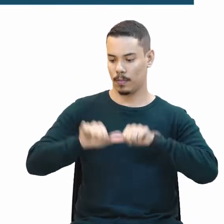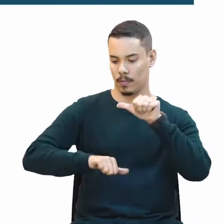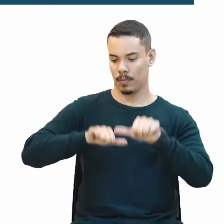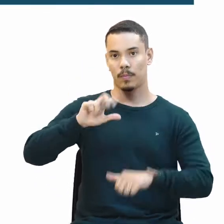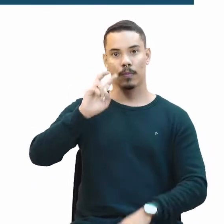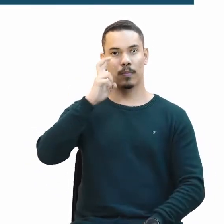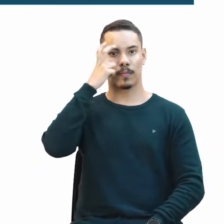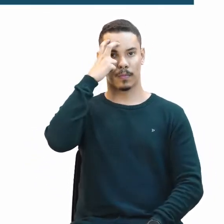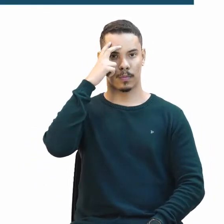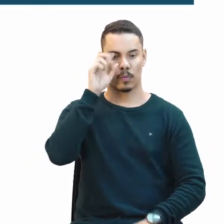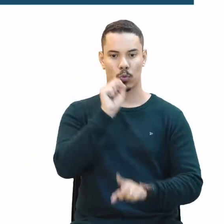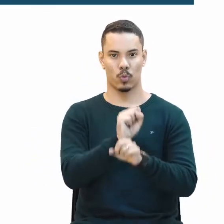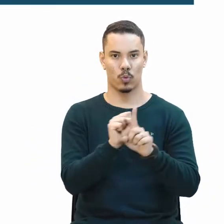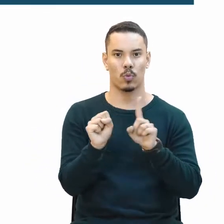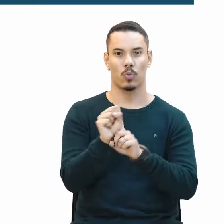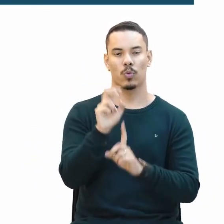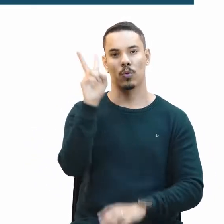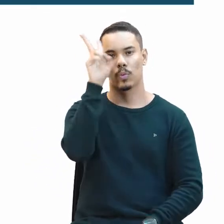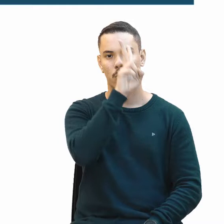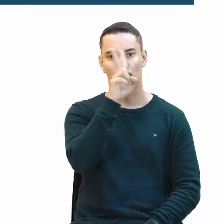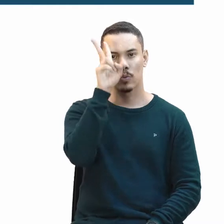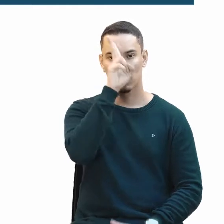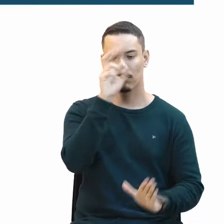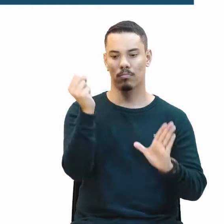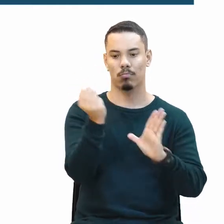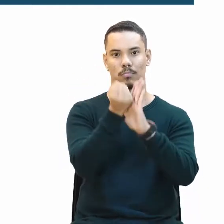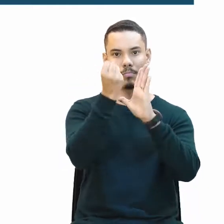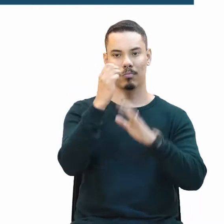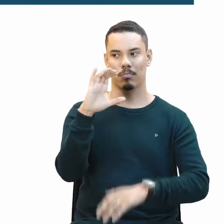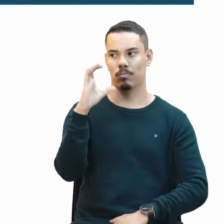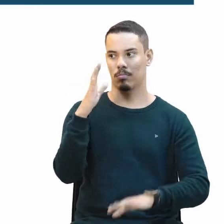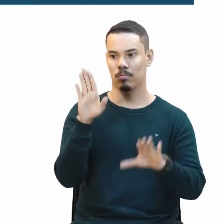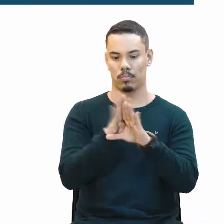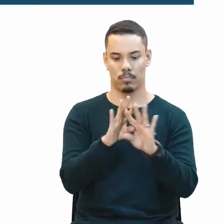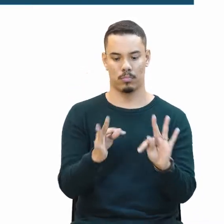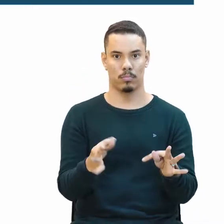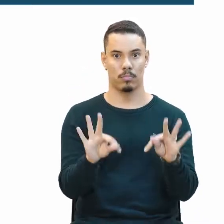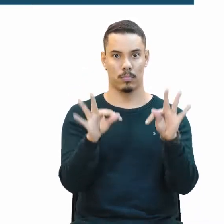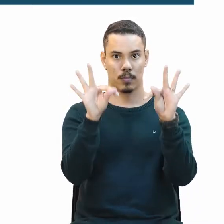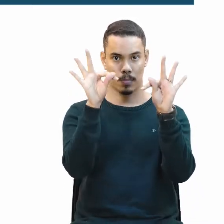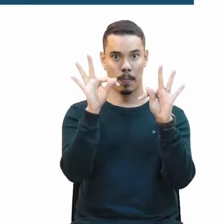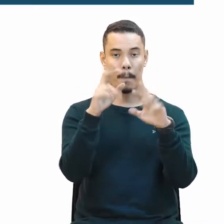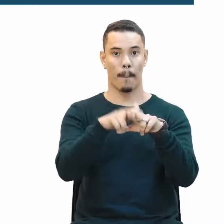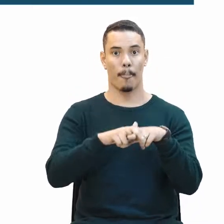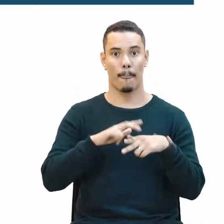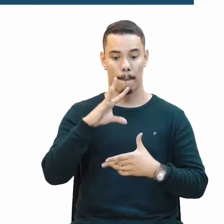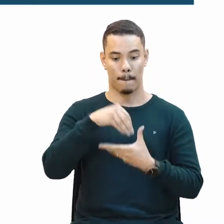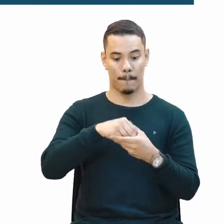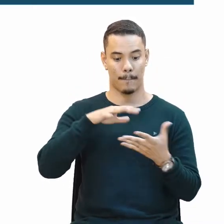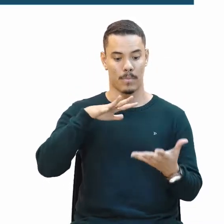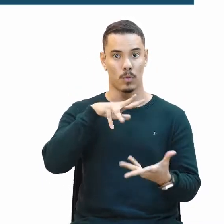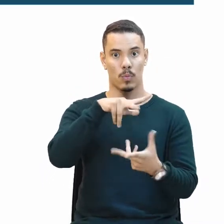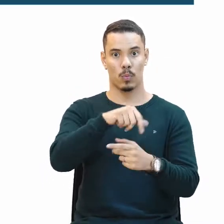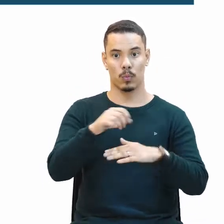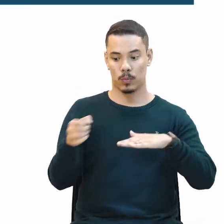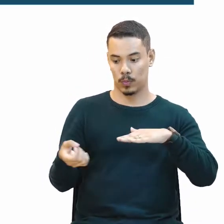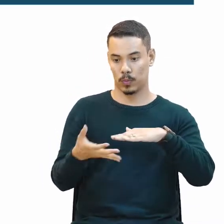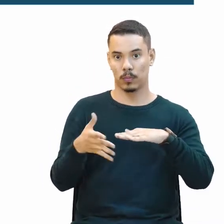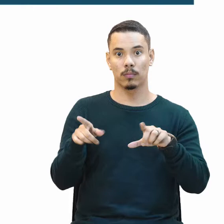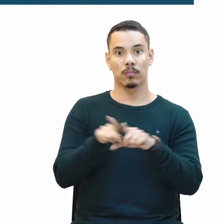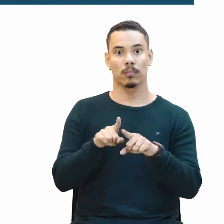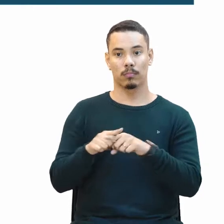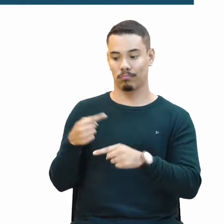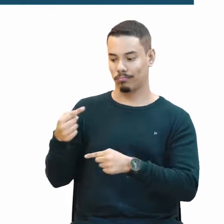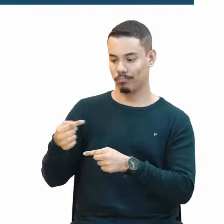culturais, sociais, históricas, científicas e tecnológicas no mundo contemporâneo e seus desdobramentos